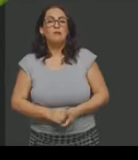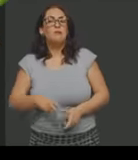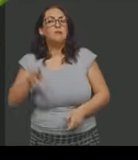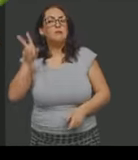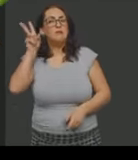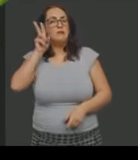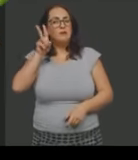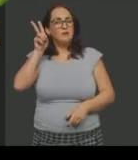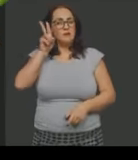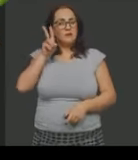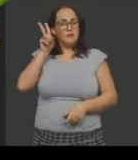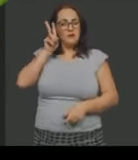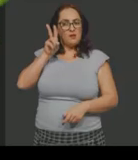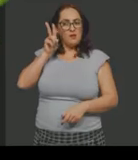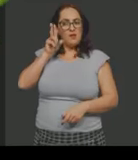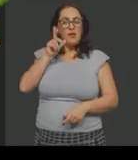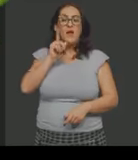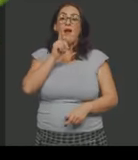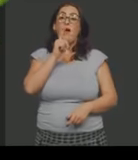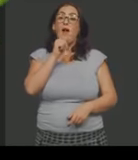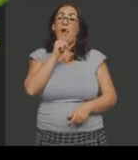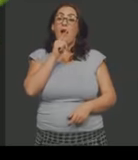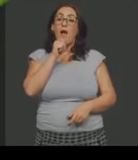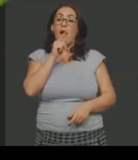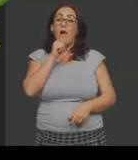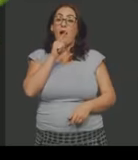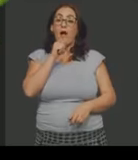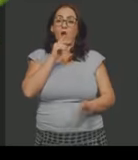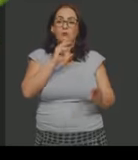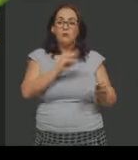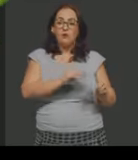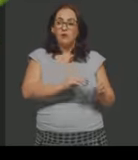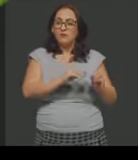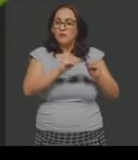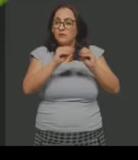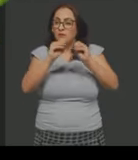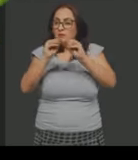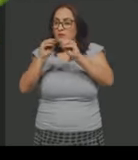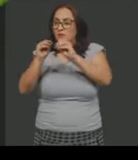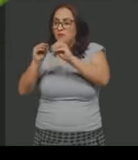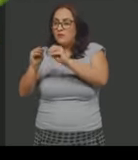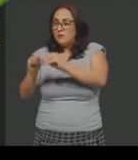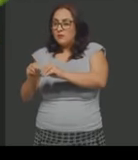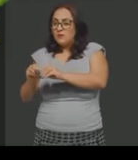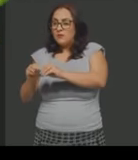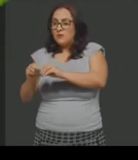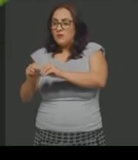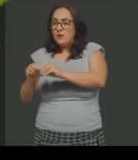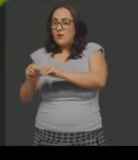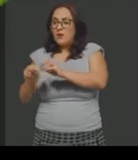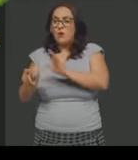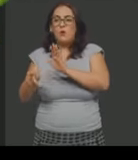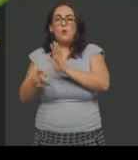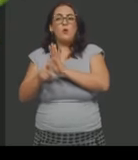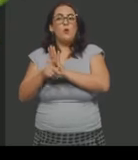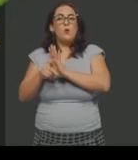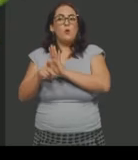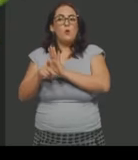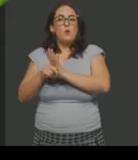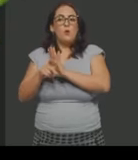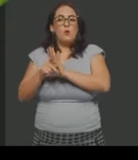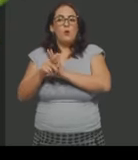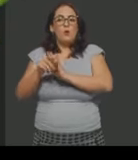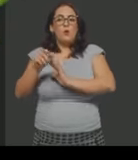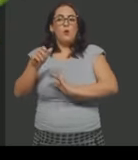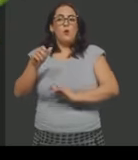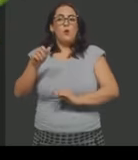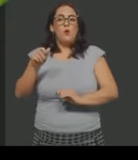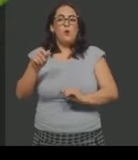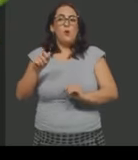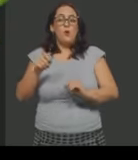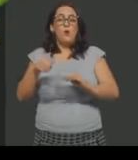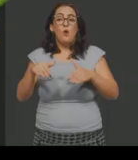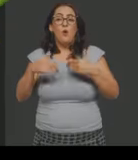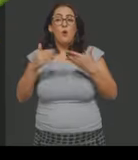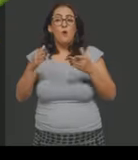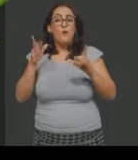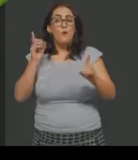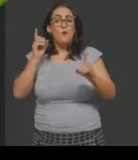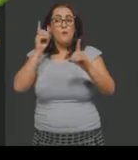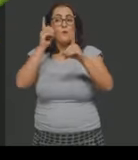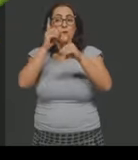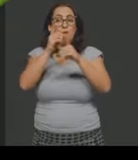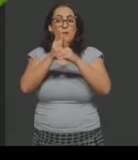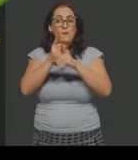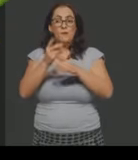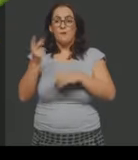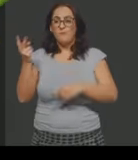Lembrando que a água, ela vai transportar, então, o anterozoide até o arquegônio para que